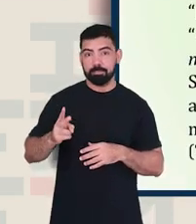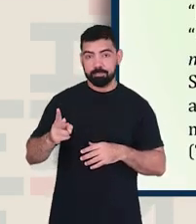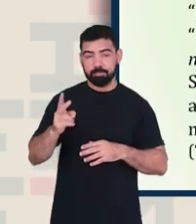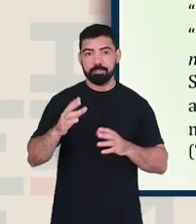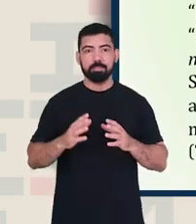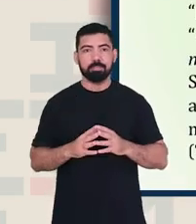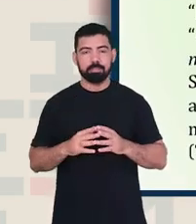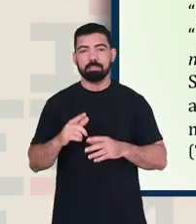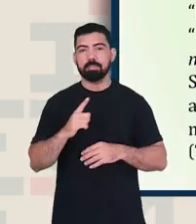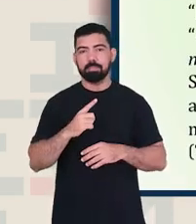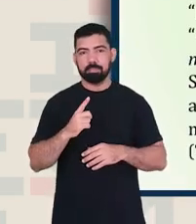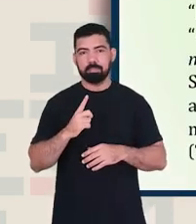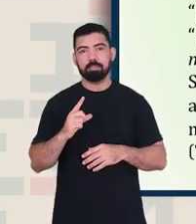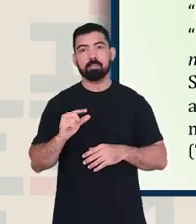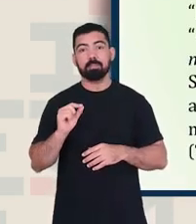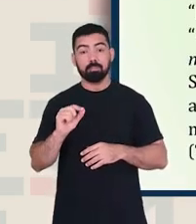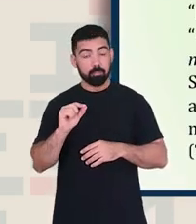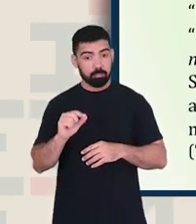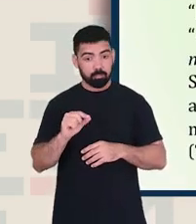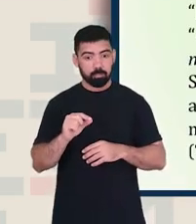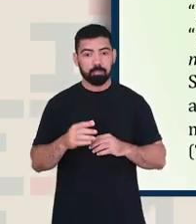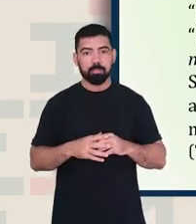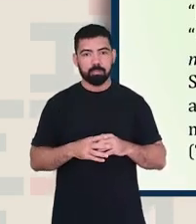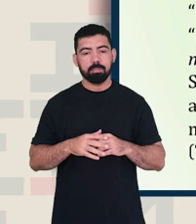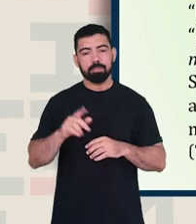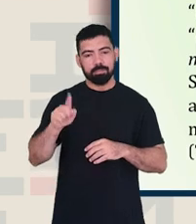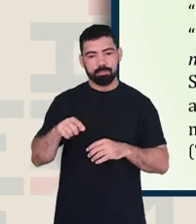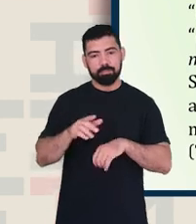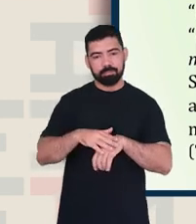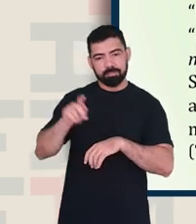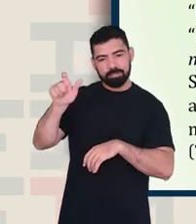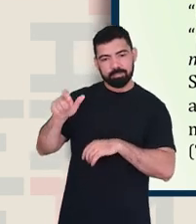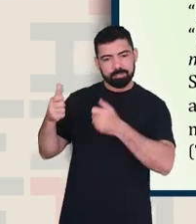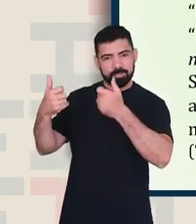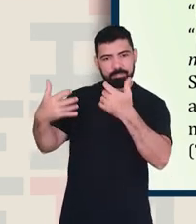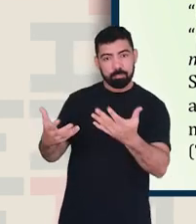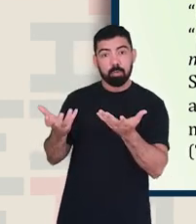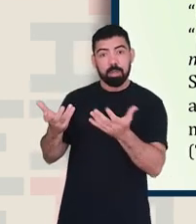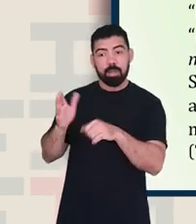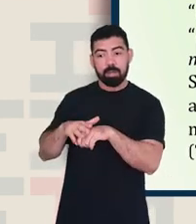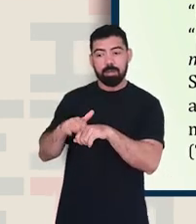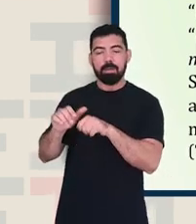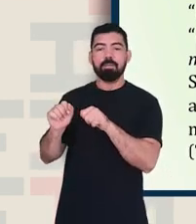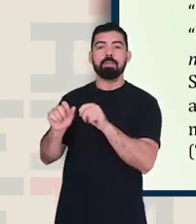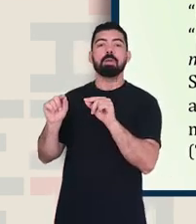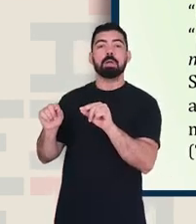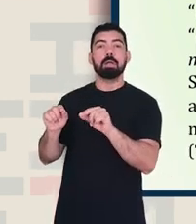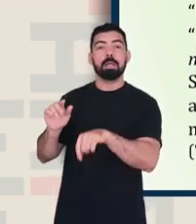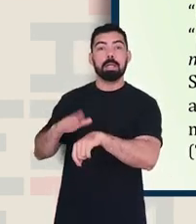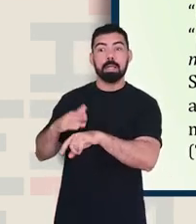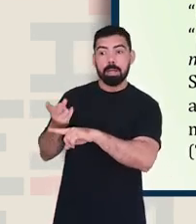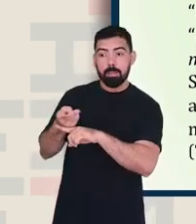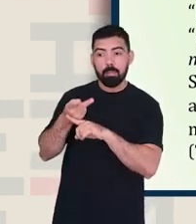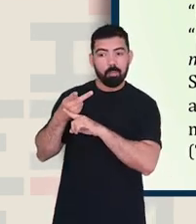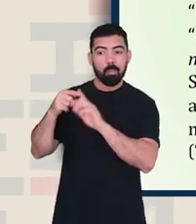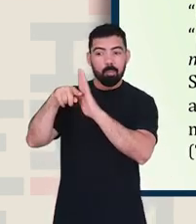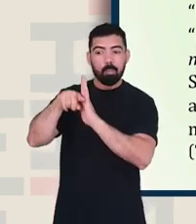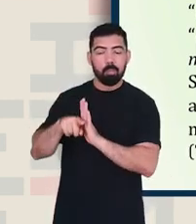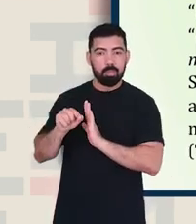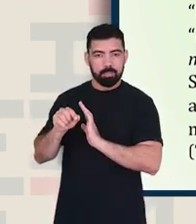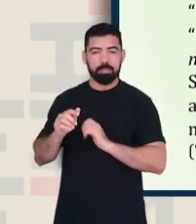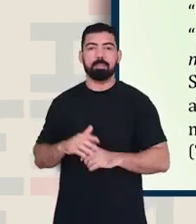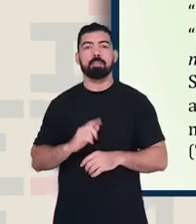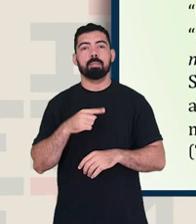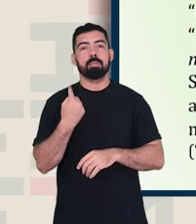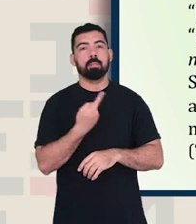Continuamos. Temos mais prazer, isso já é falando no que ele quer fazer, no que ele está procurando. Temos